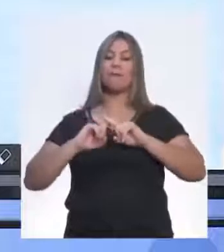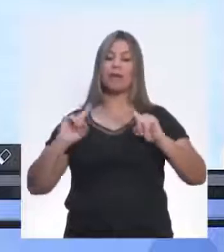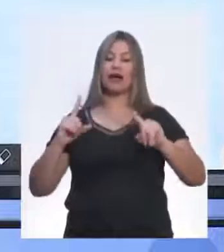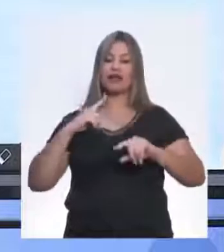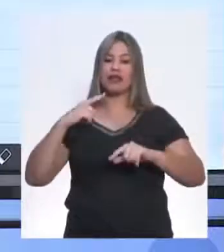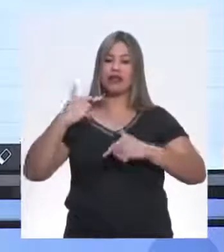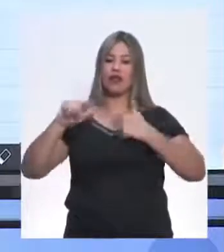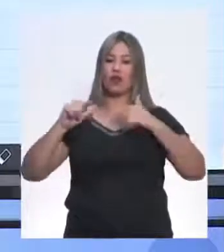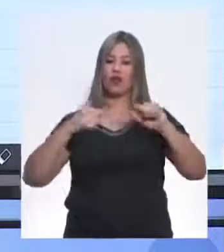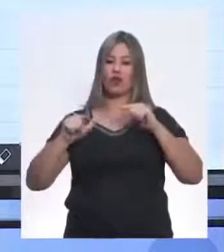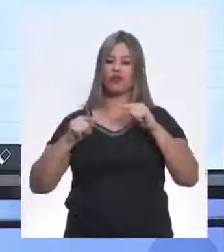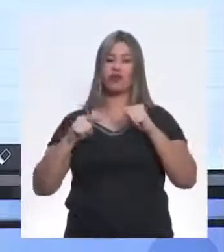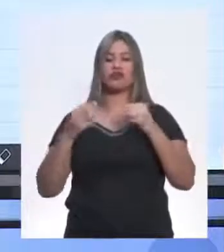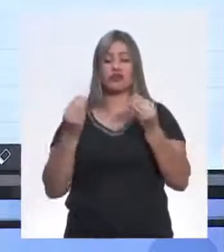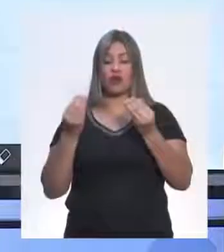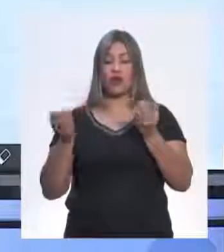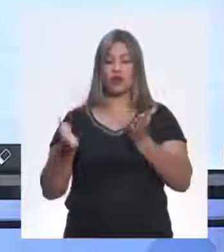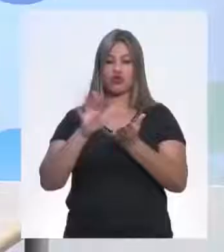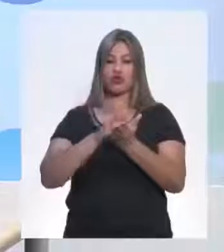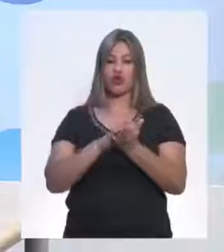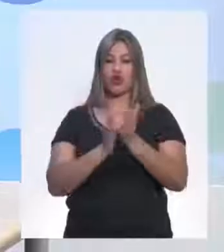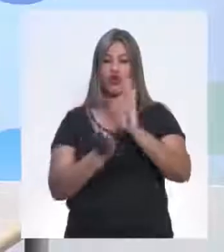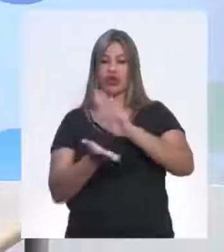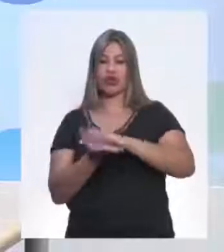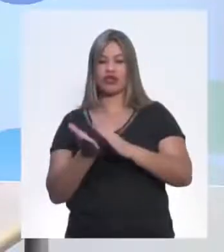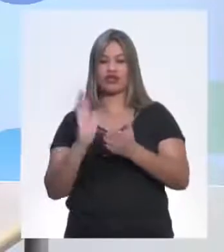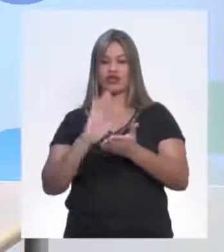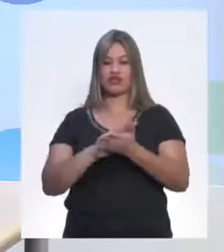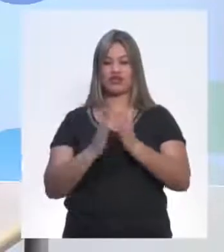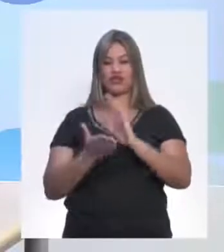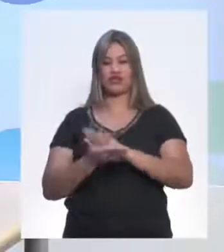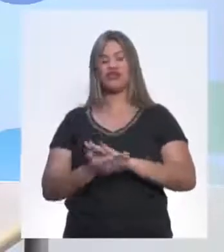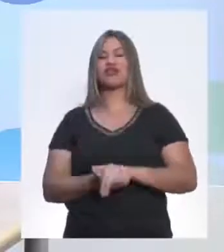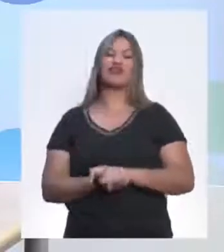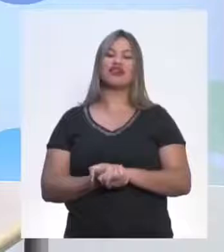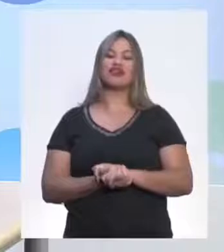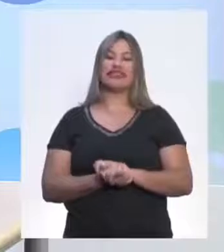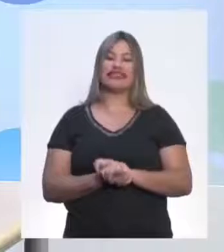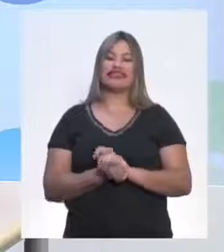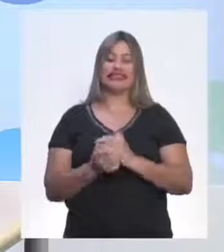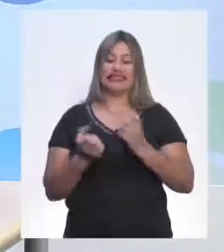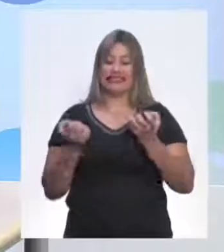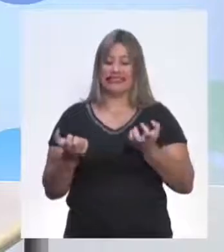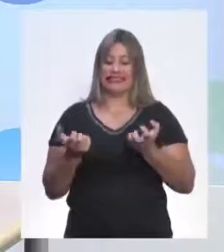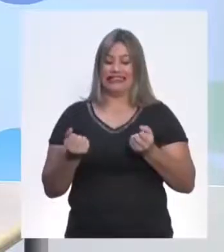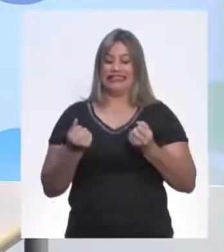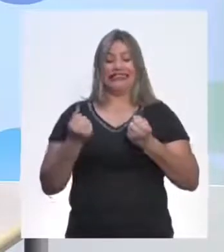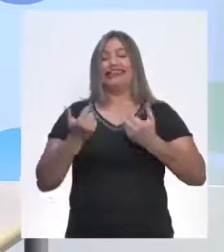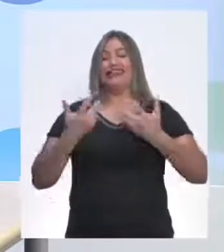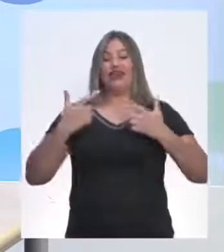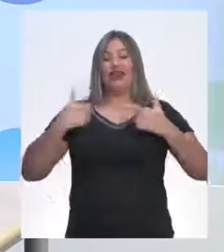por dobradura, né, Ale? Gente, agora vocês vão descobrir, eu estava sentindo falta de poder